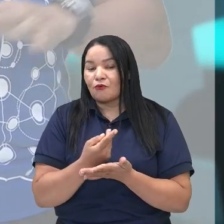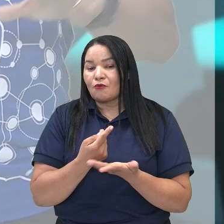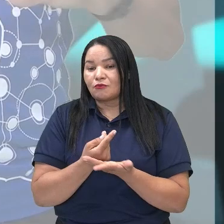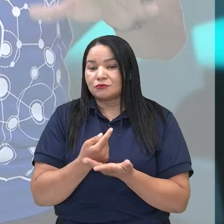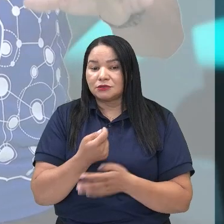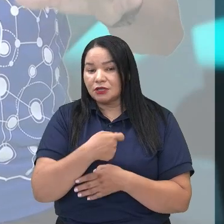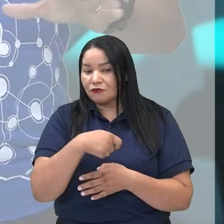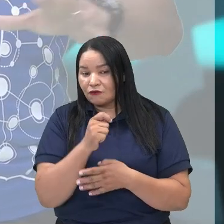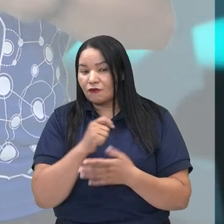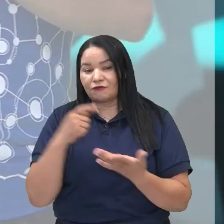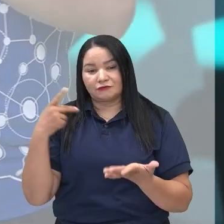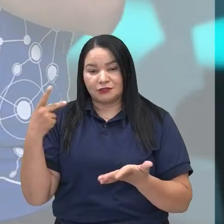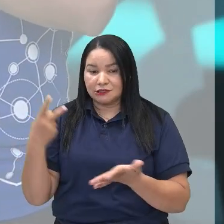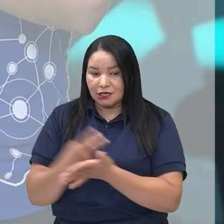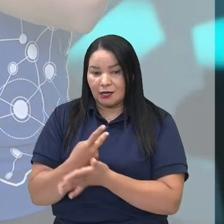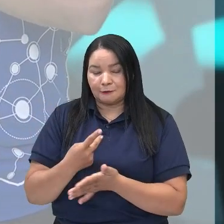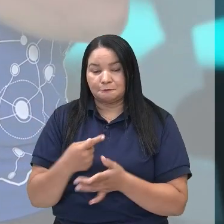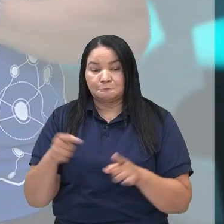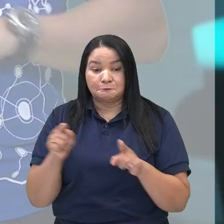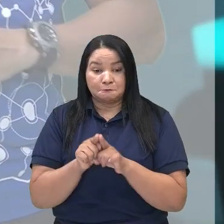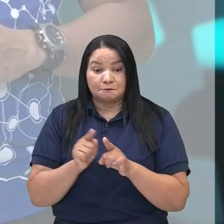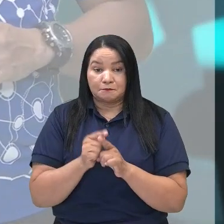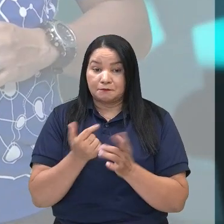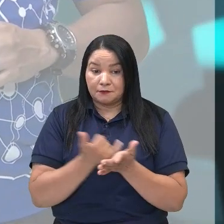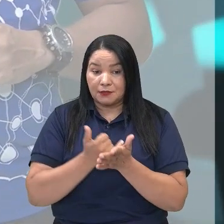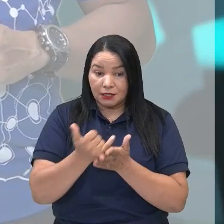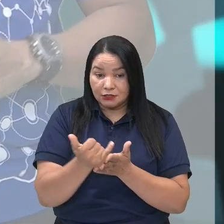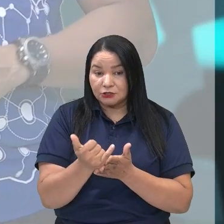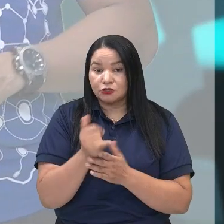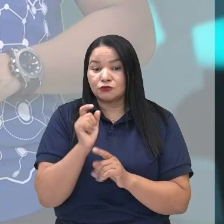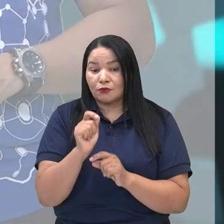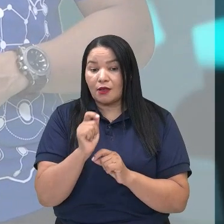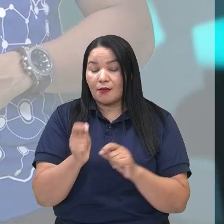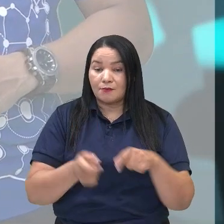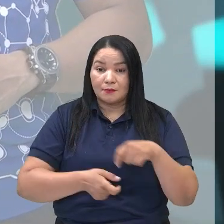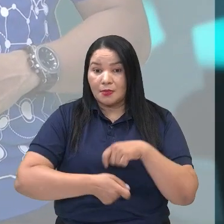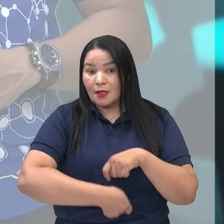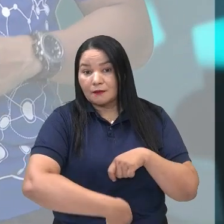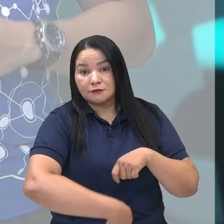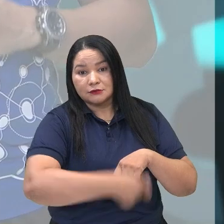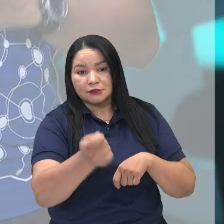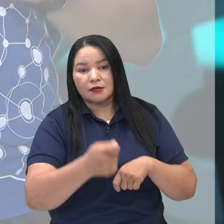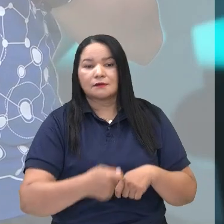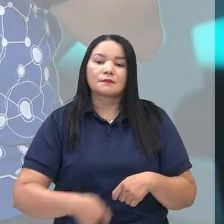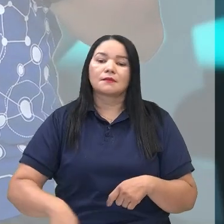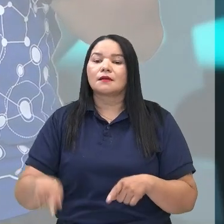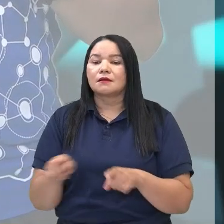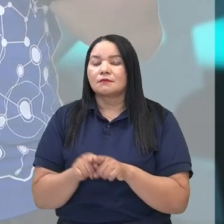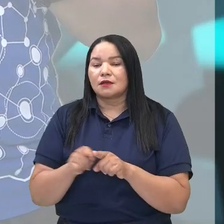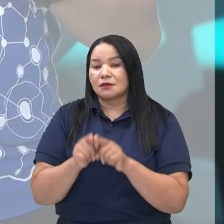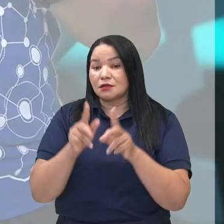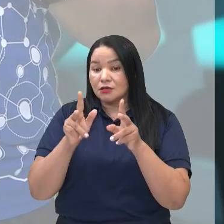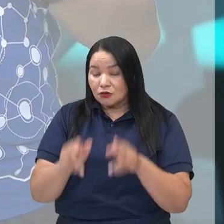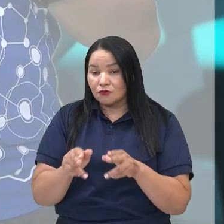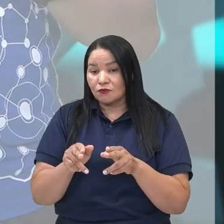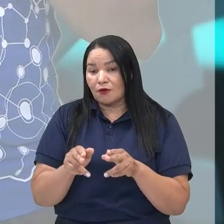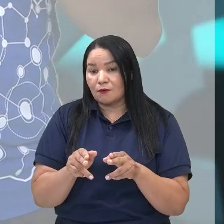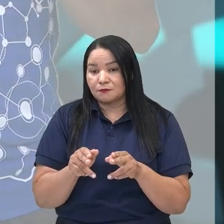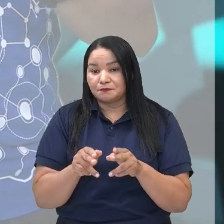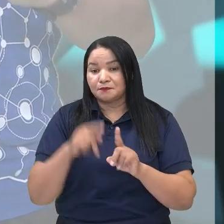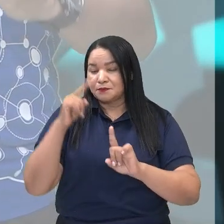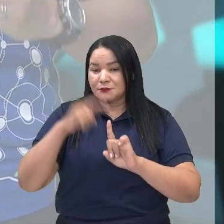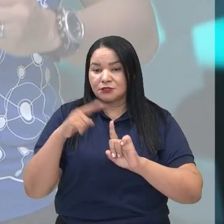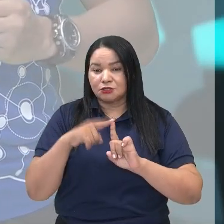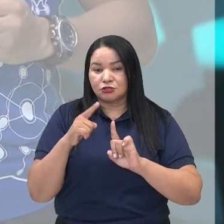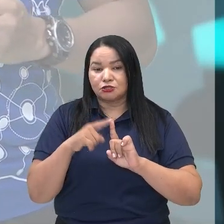inválida. O jogo tem início com o saque, como muitas das modalidades de rede,